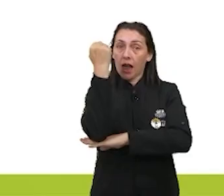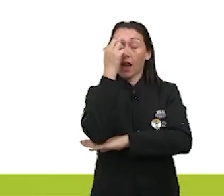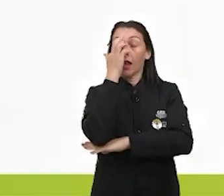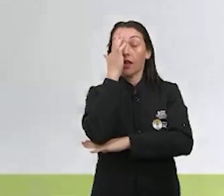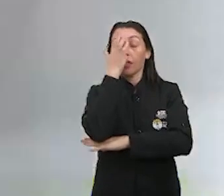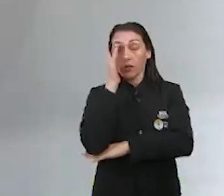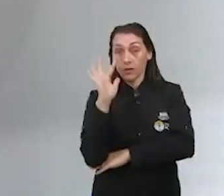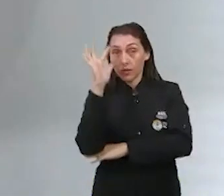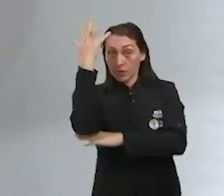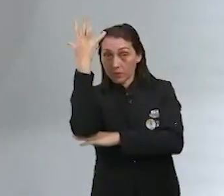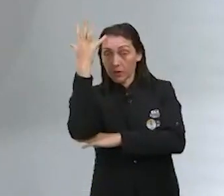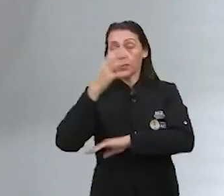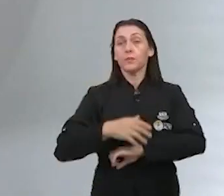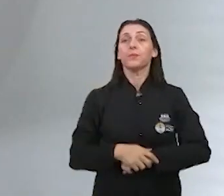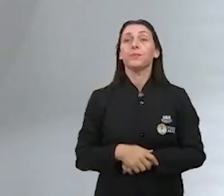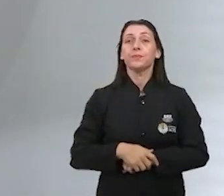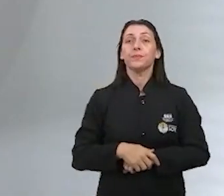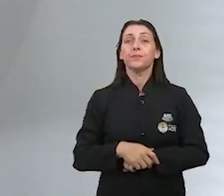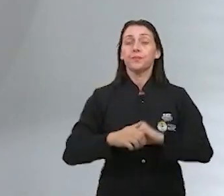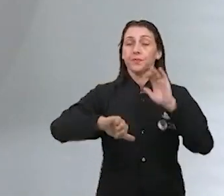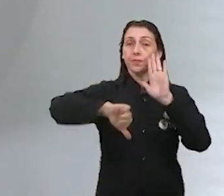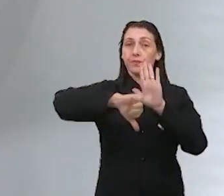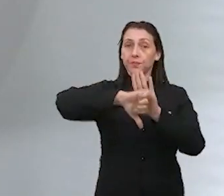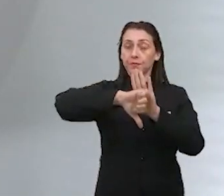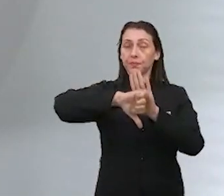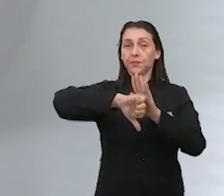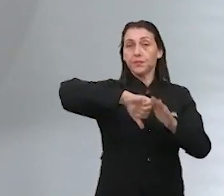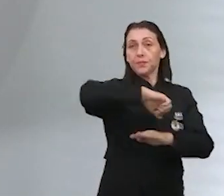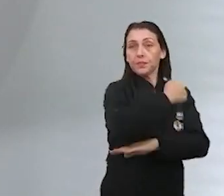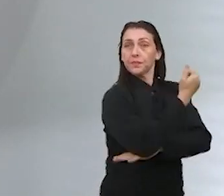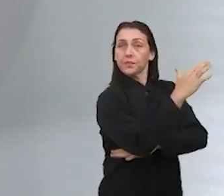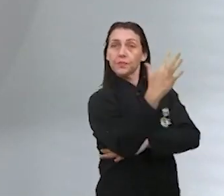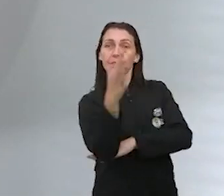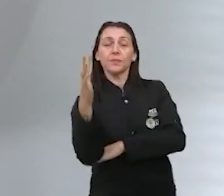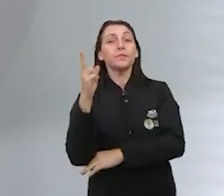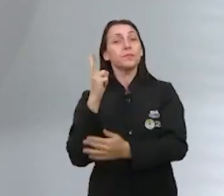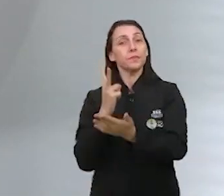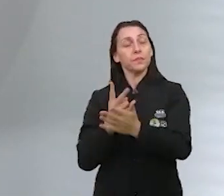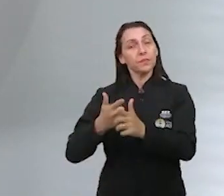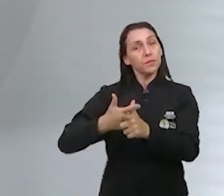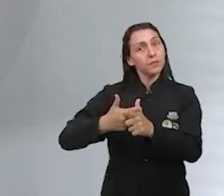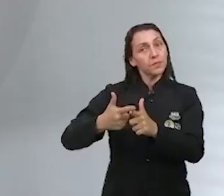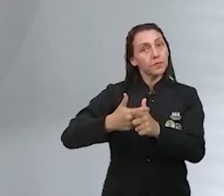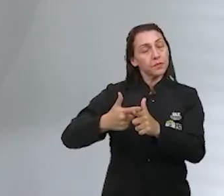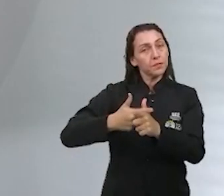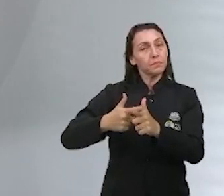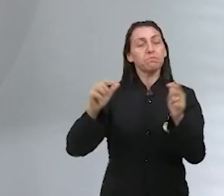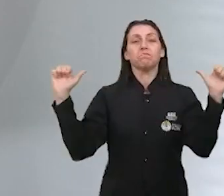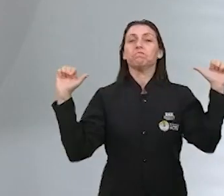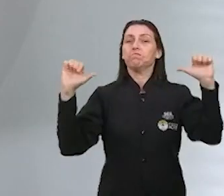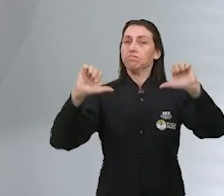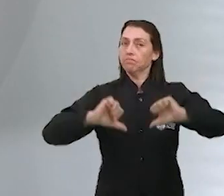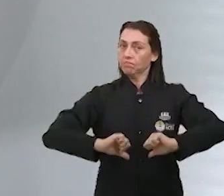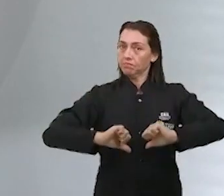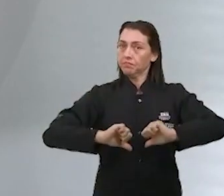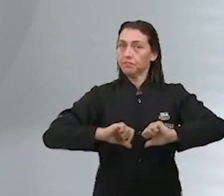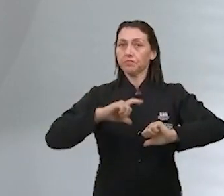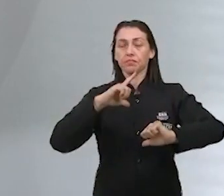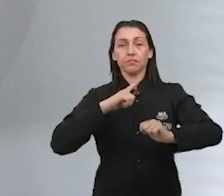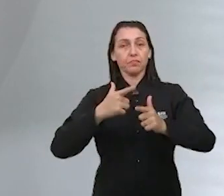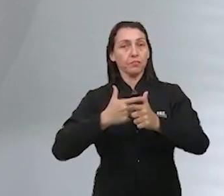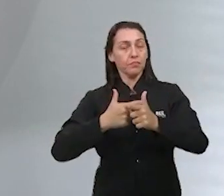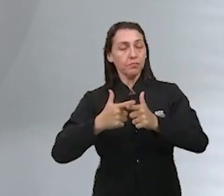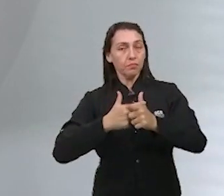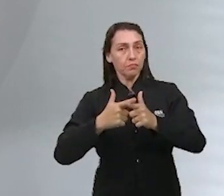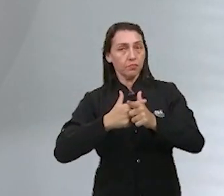situação. Pessoal, crise ambiental no Brasil sempre vai ser um problema e cada vez está pior. E aí nós temos assim,